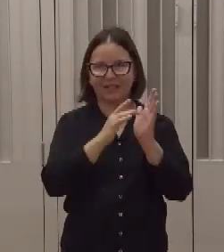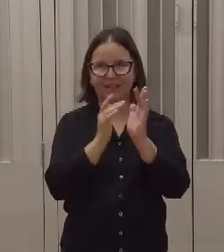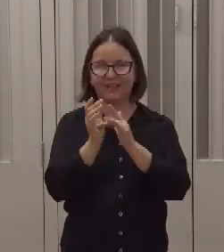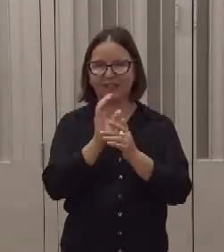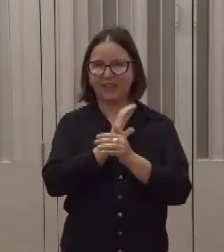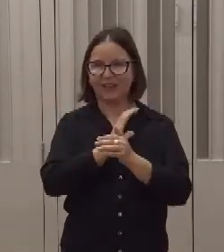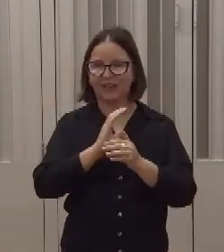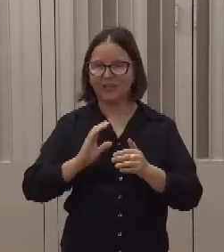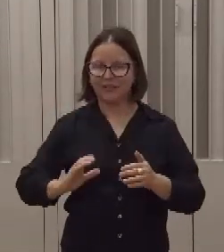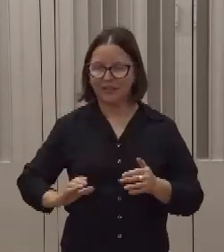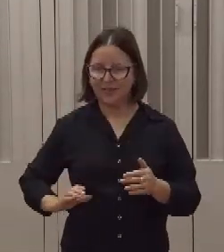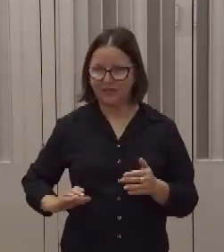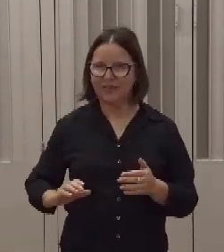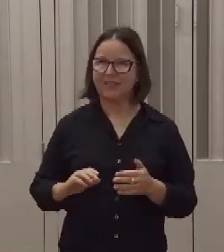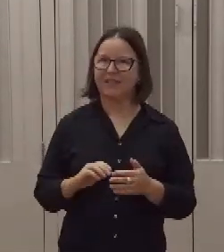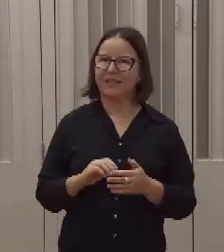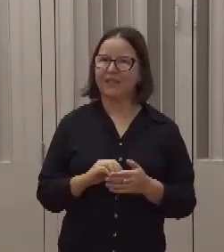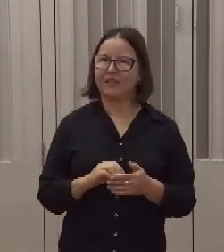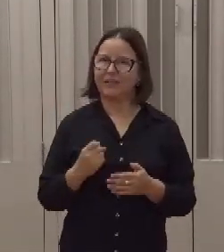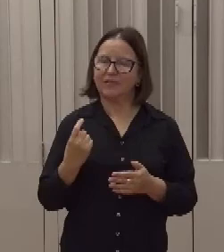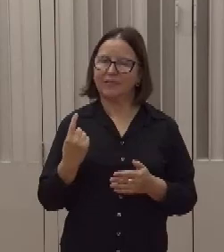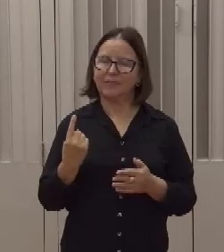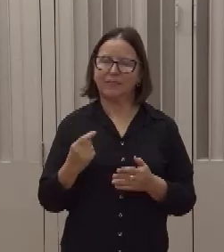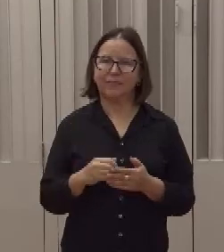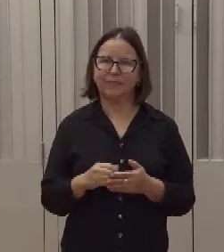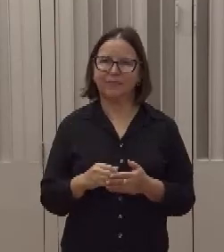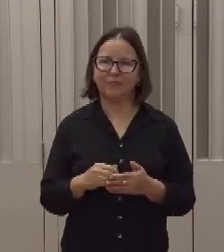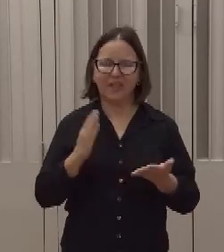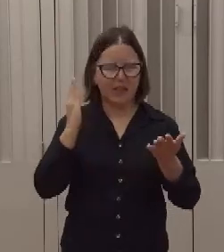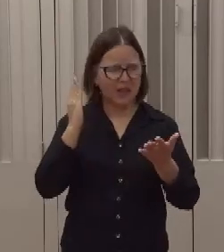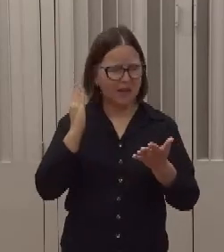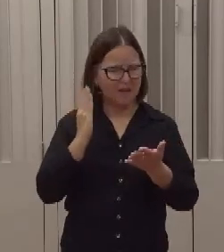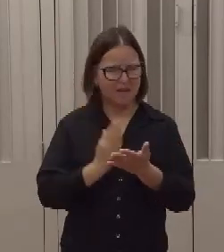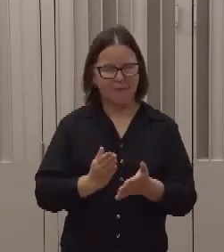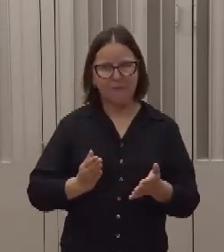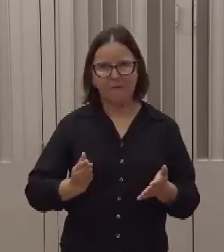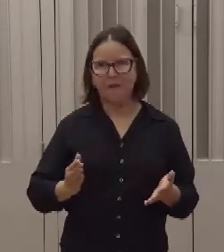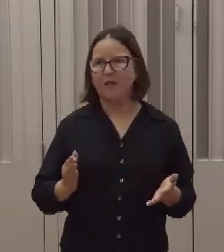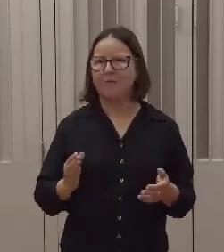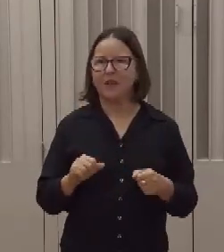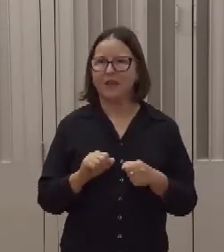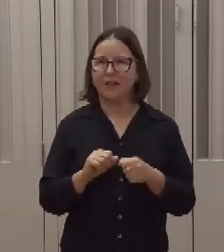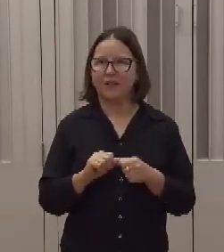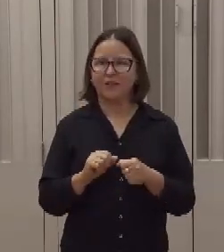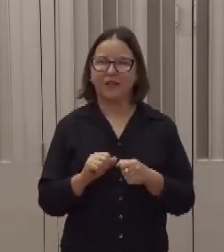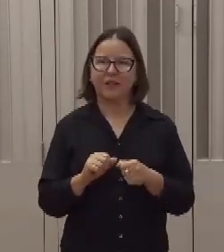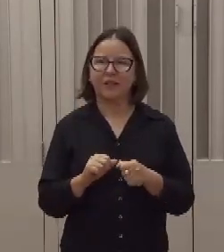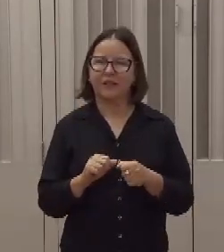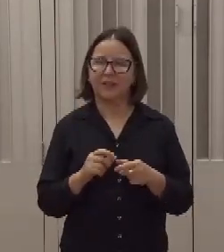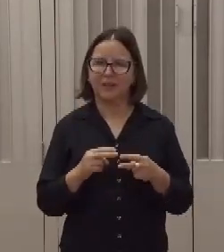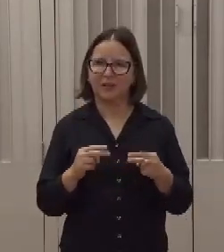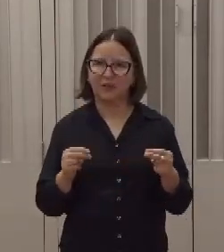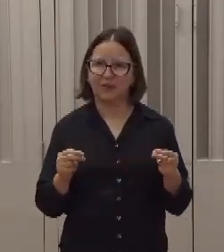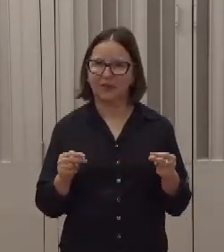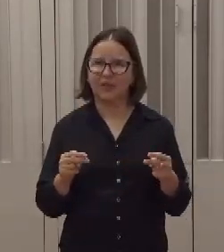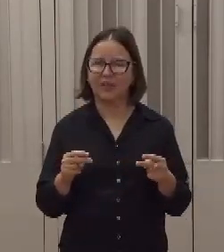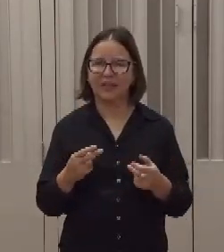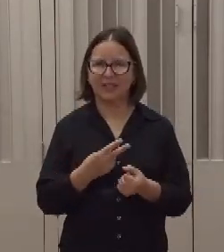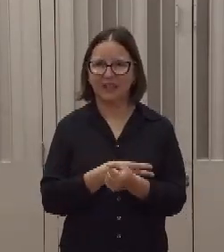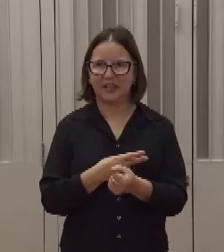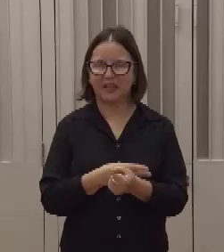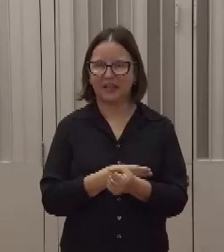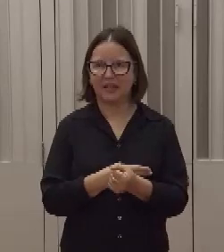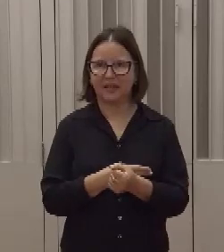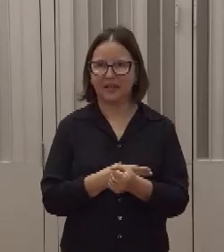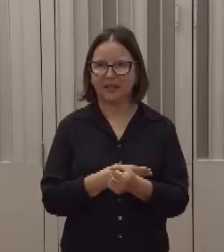Meus irmãos, chega de se esconder. A mensagem do Evangelho é sal para a terra, é luz para o